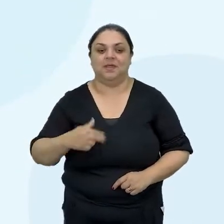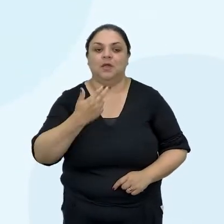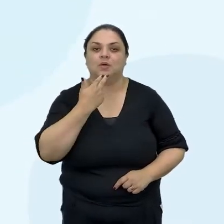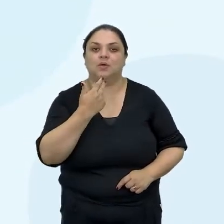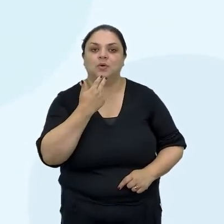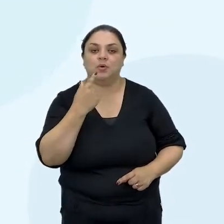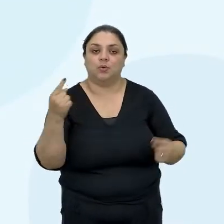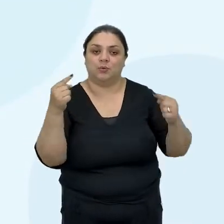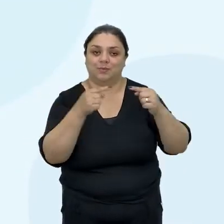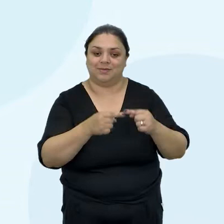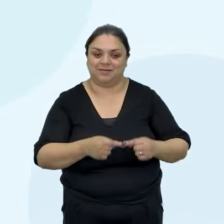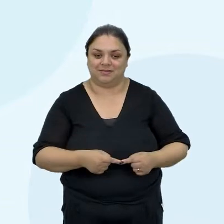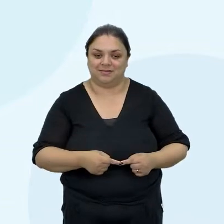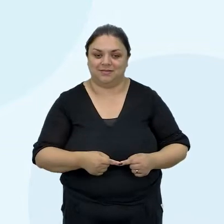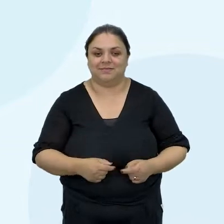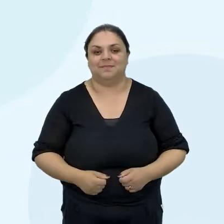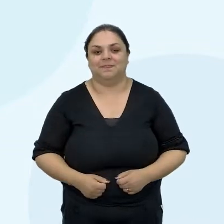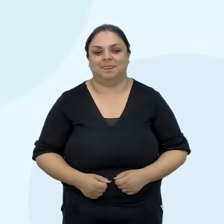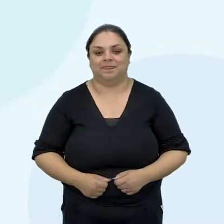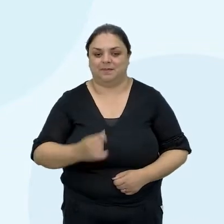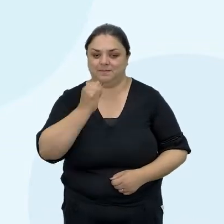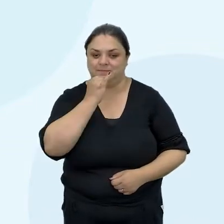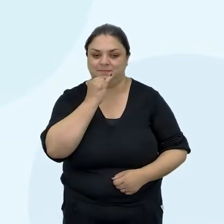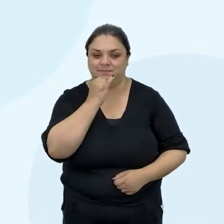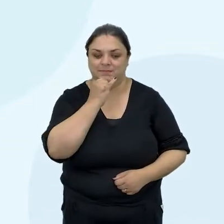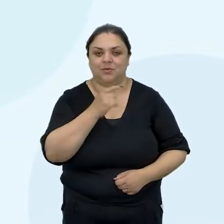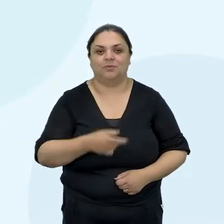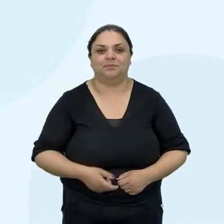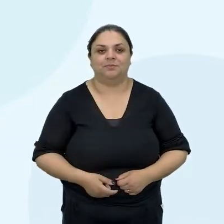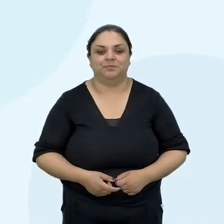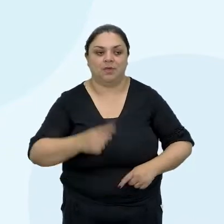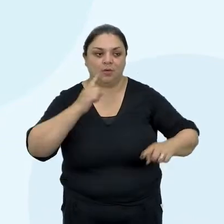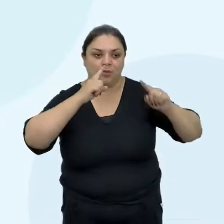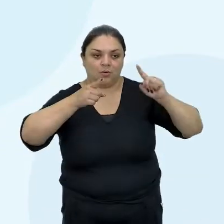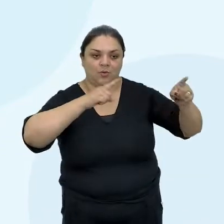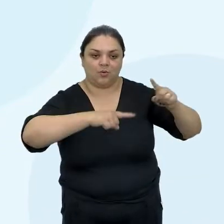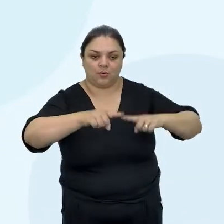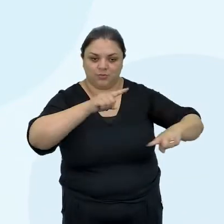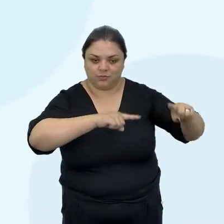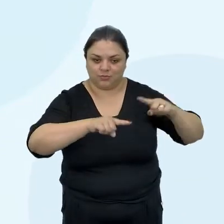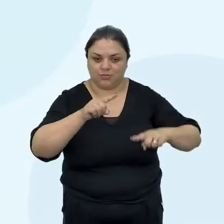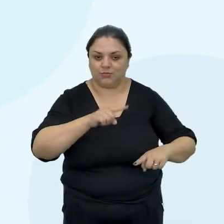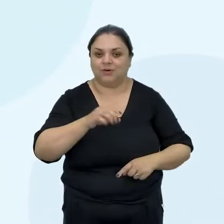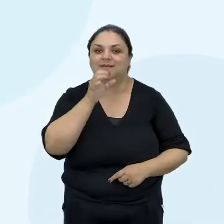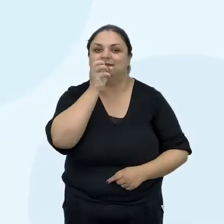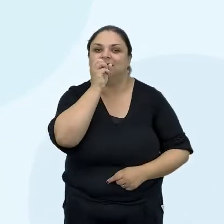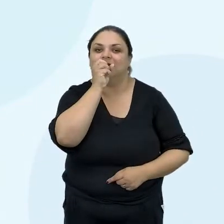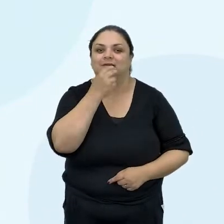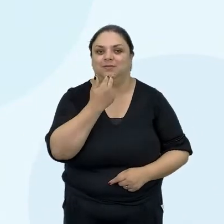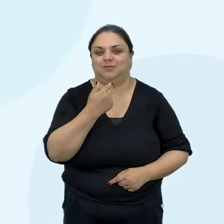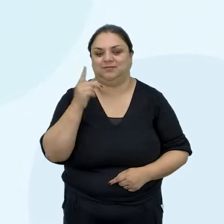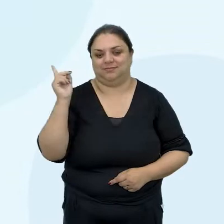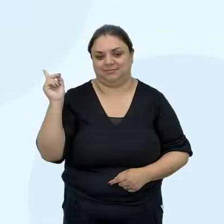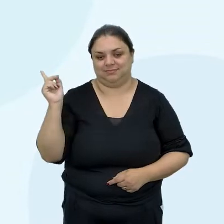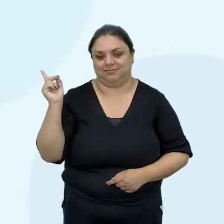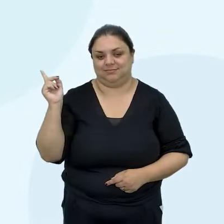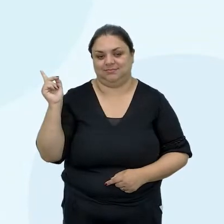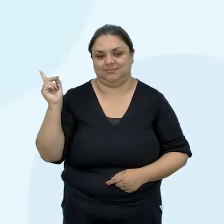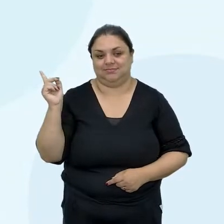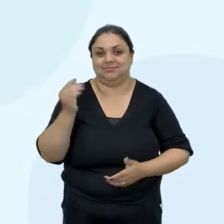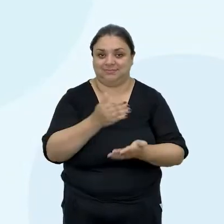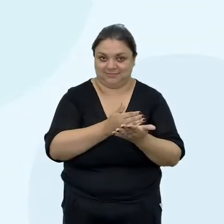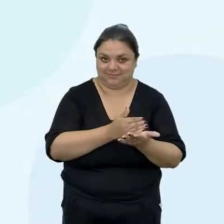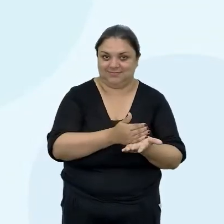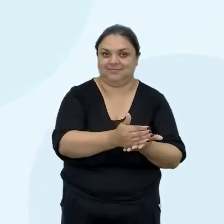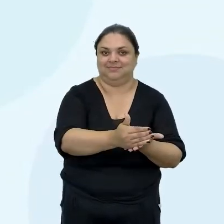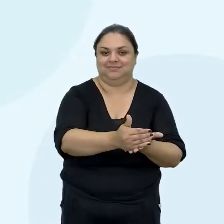Então quando a gente olha em controle, a caneta não quis funcionar. Mas tá bom. Primeiro é o controle, é esse laranjinha. Depois que eu coloquei o controle é o início.